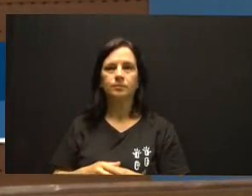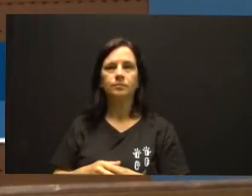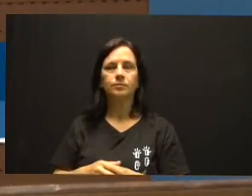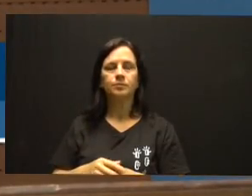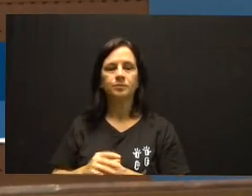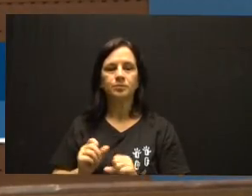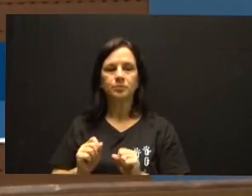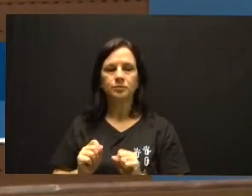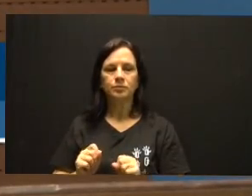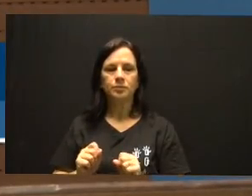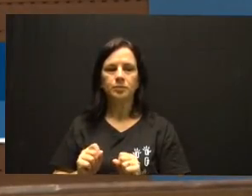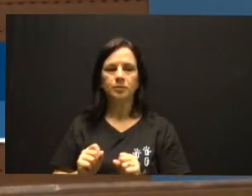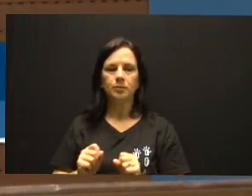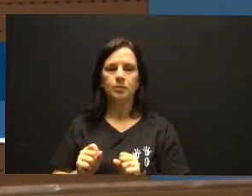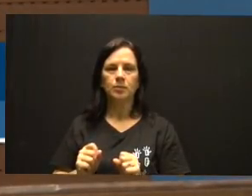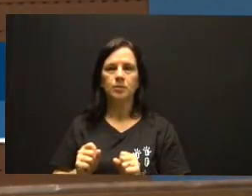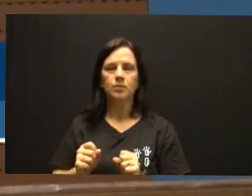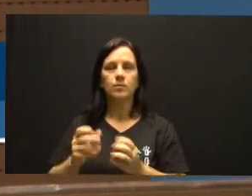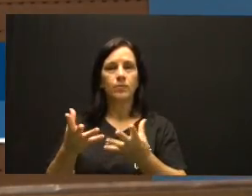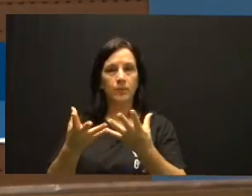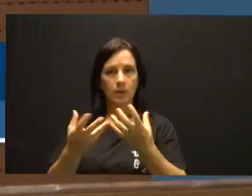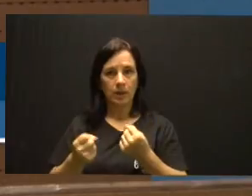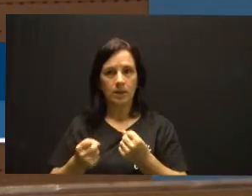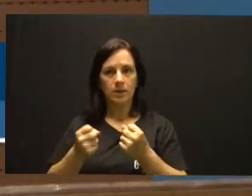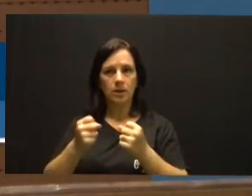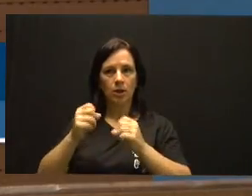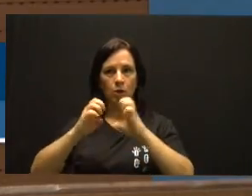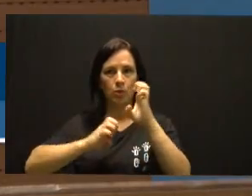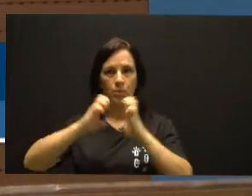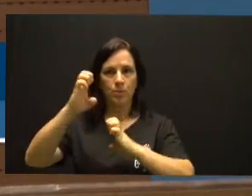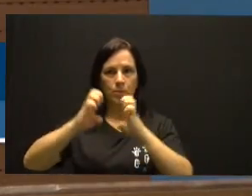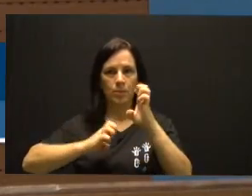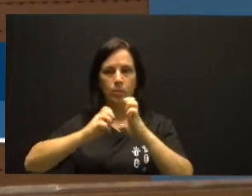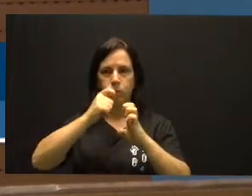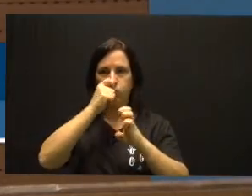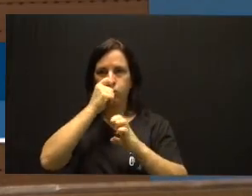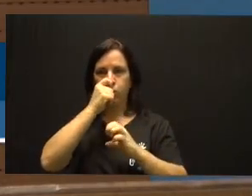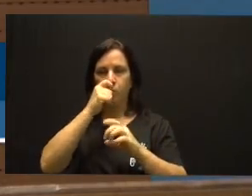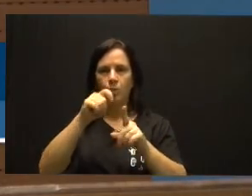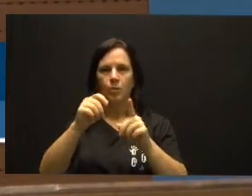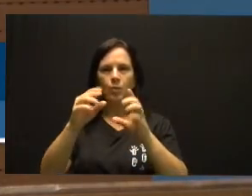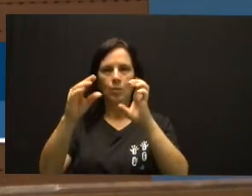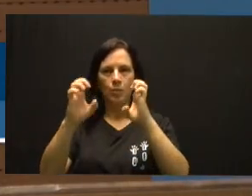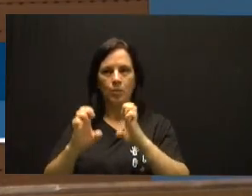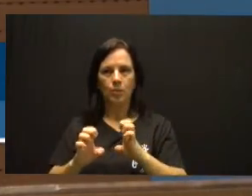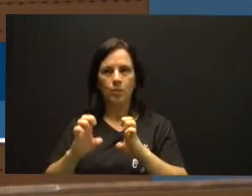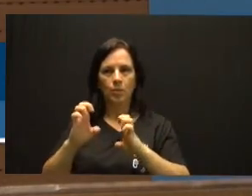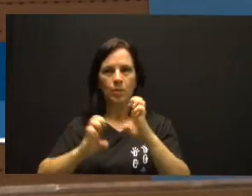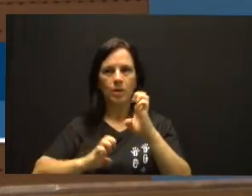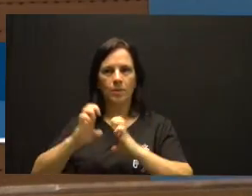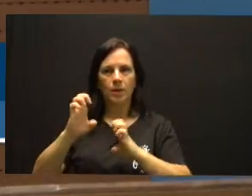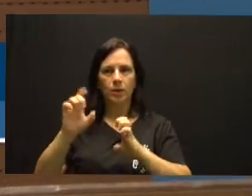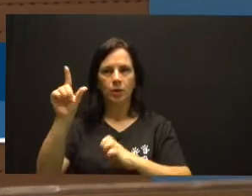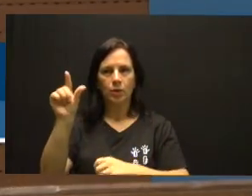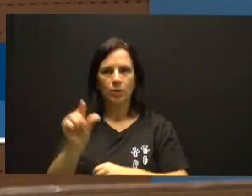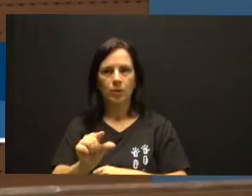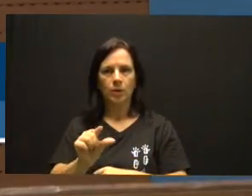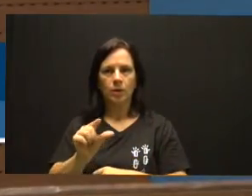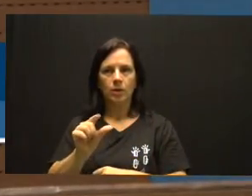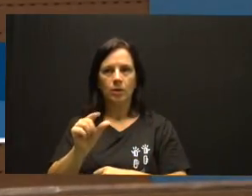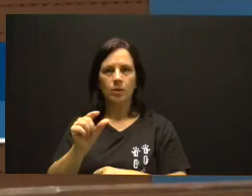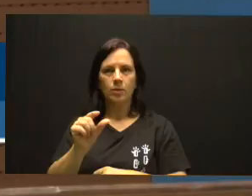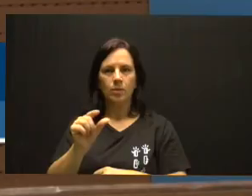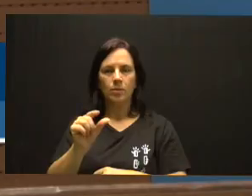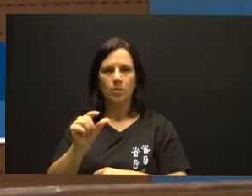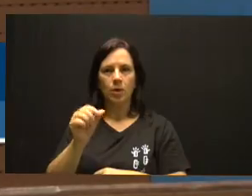adquirir que uma empresa se lotasse em Santos, ele diminuiu apenas 0,5%,